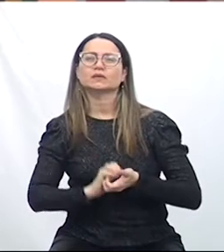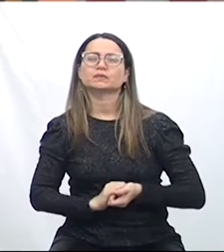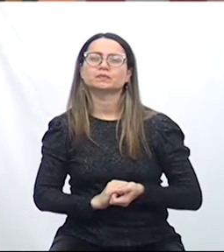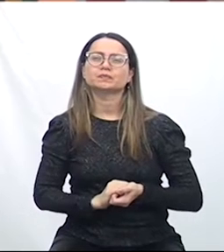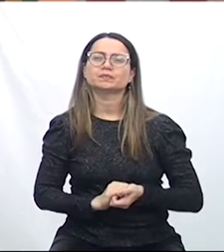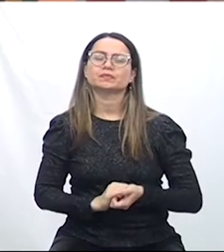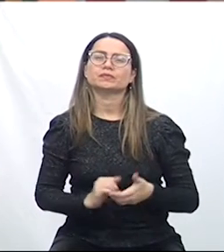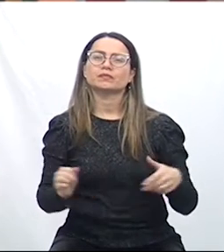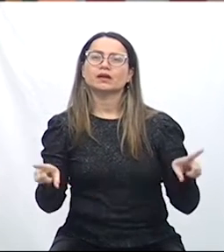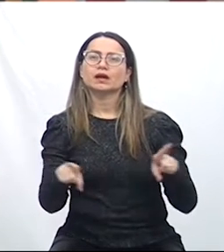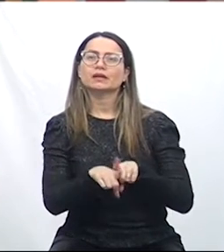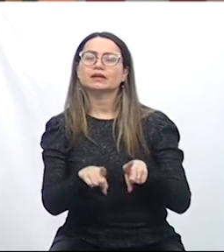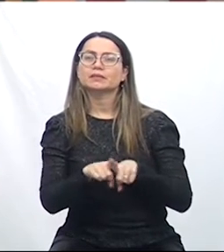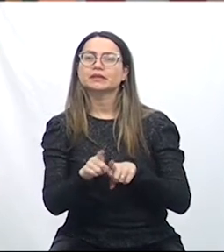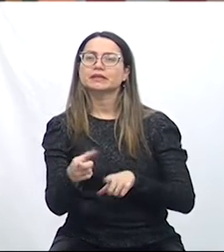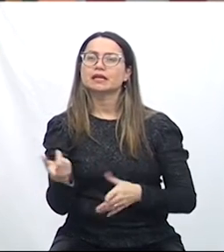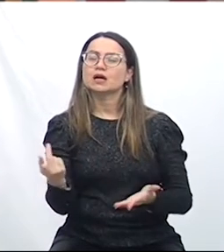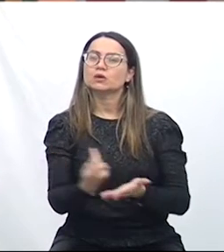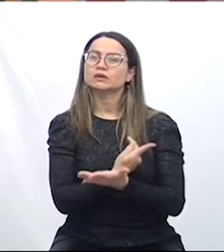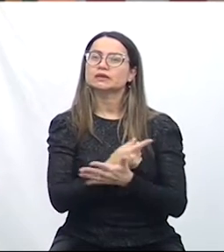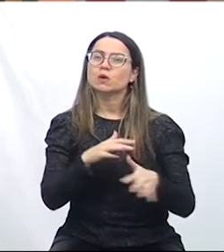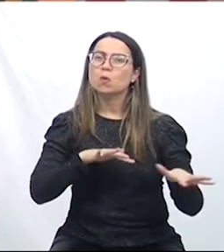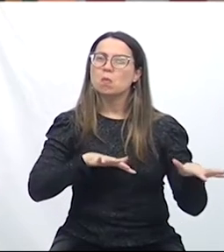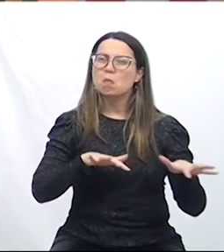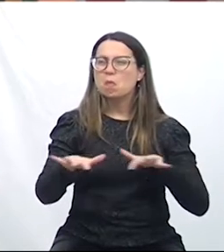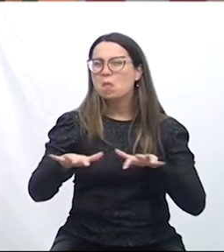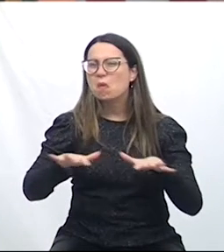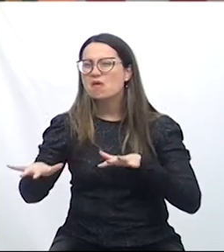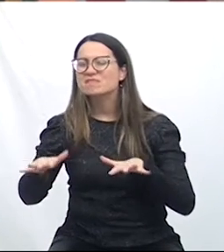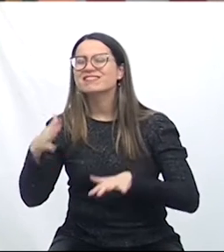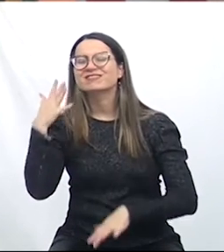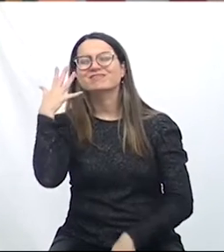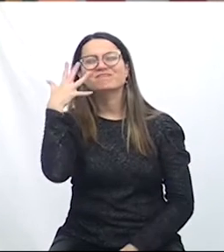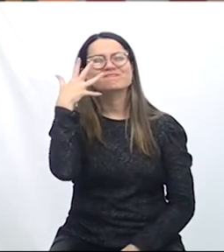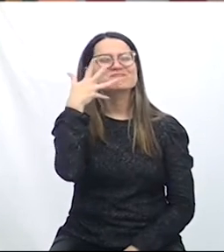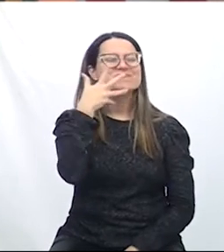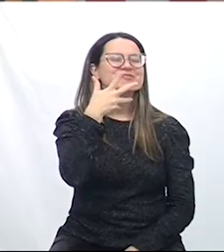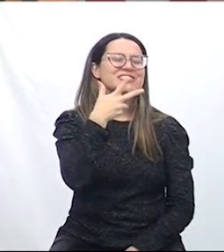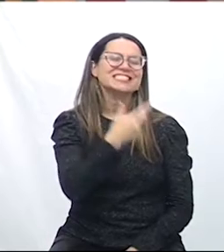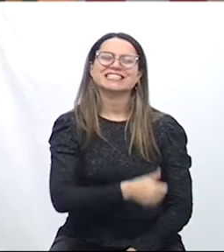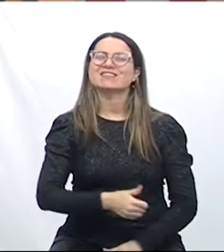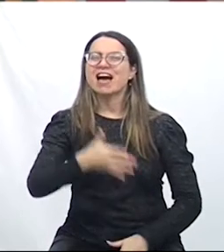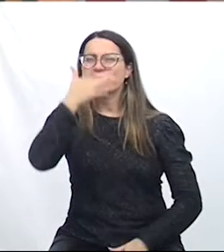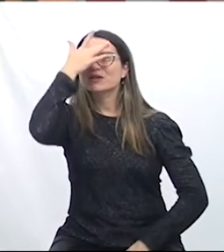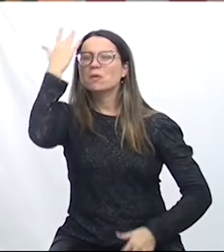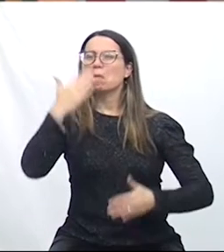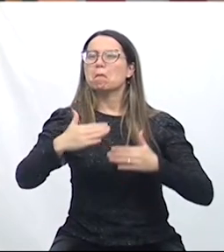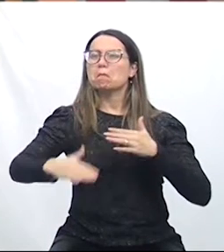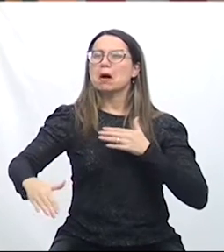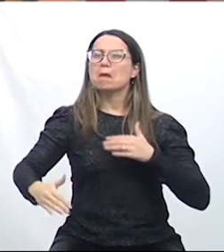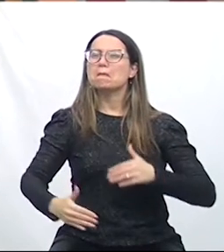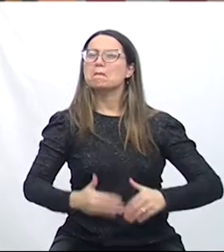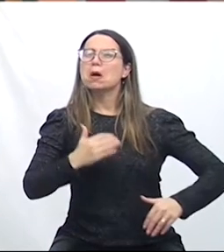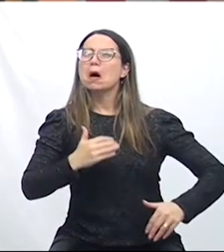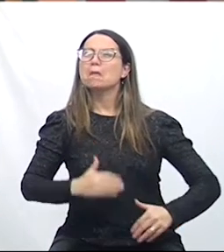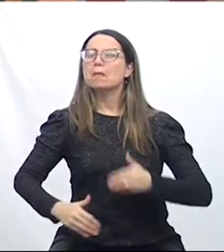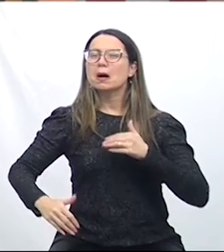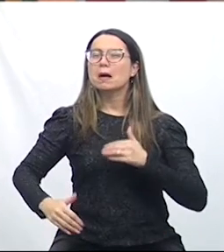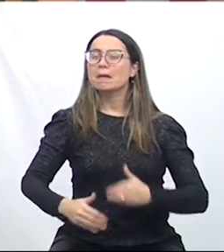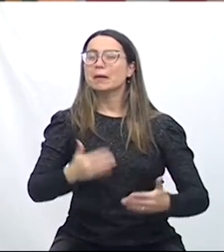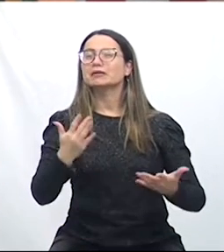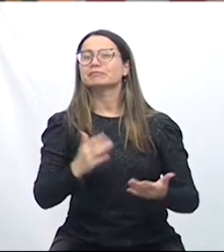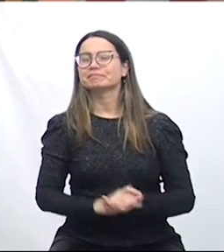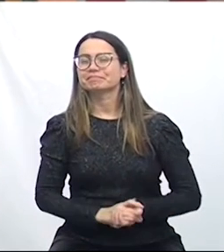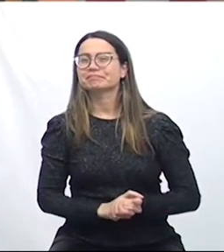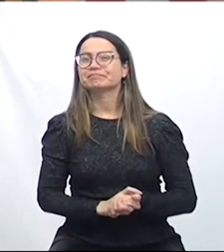E houve um movimento tão bonito, tão belo, se dizia, principalmente a esquerda dizia,